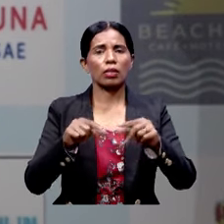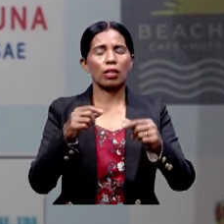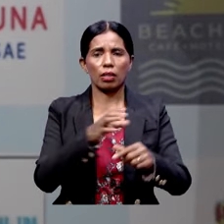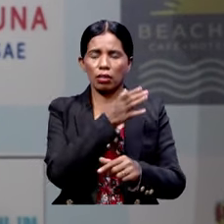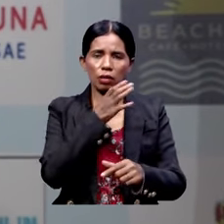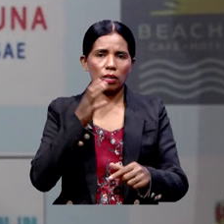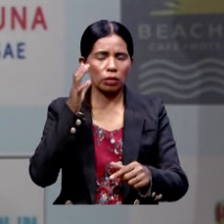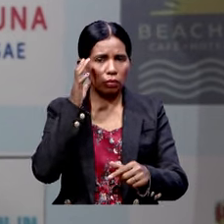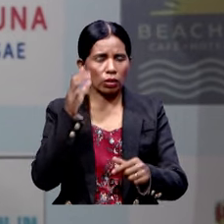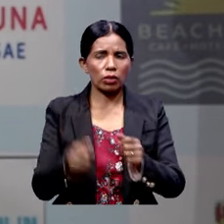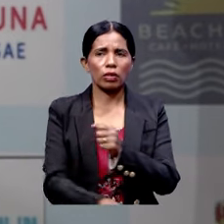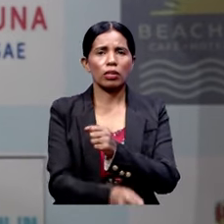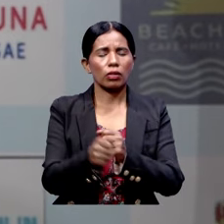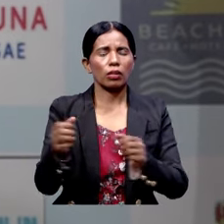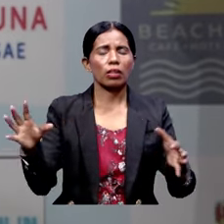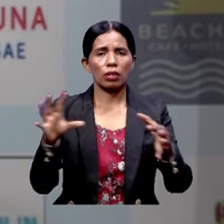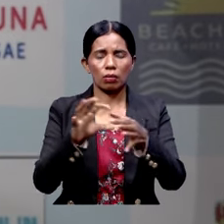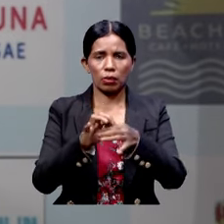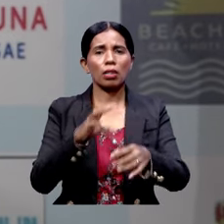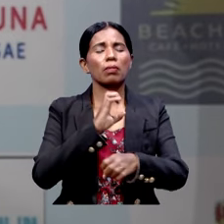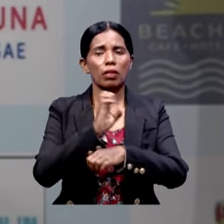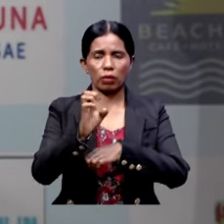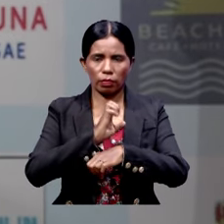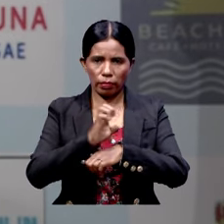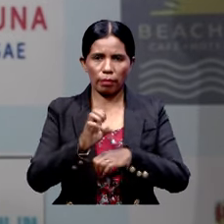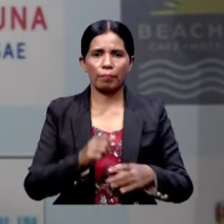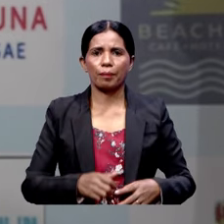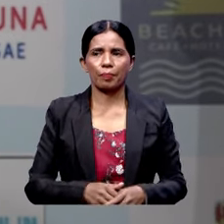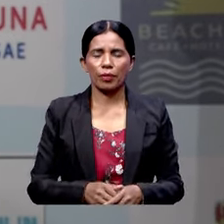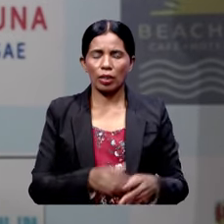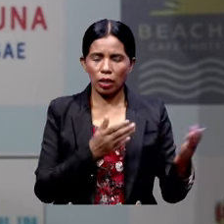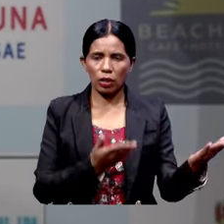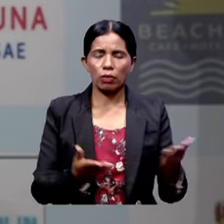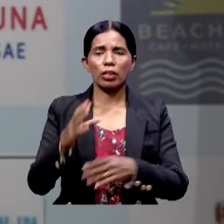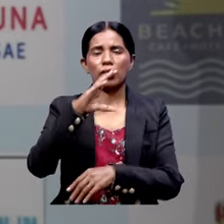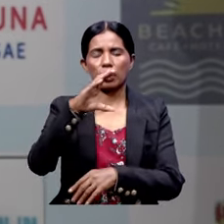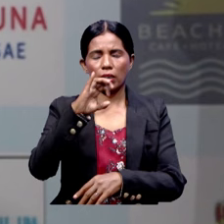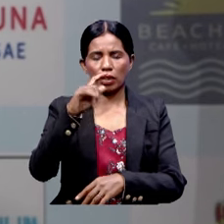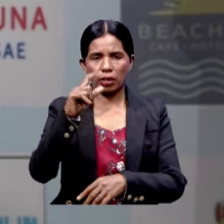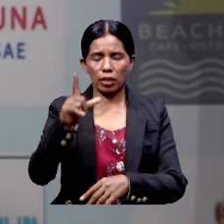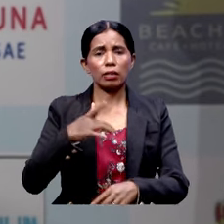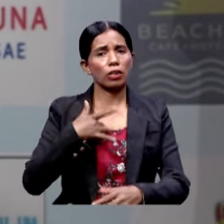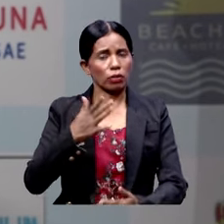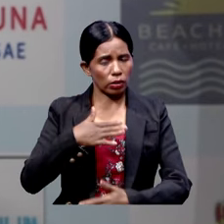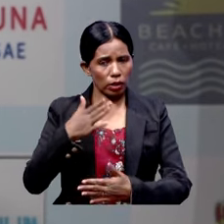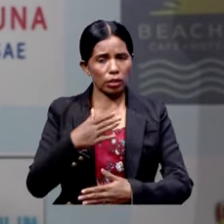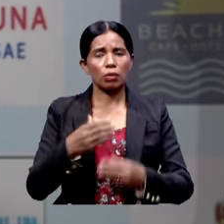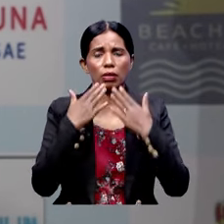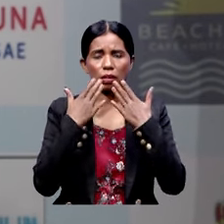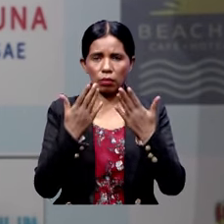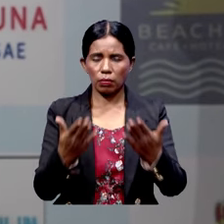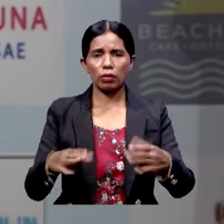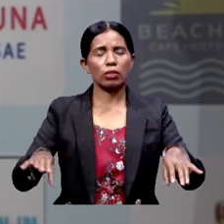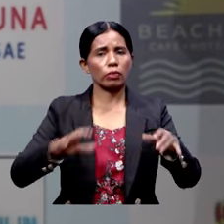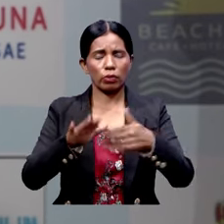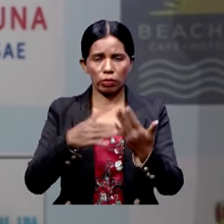ya pesca, asun sebeligal ekonomi. E o Lourdes Câmara Comércio e Indústria de Timor-Leste apresenta Tebas, vai ser embaixador da iniciativa,